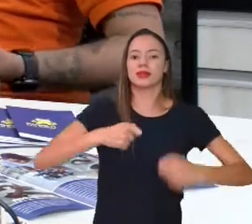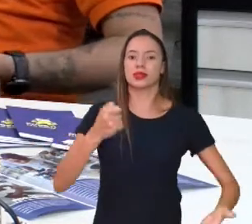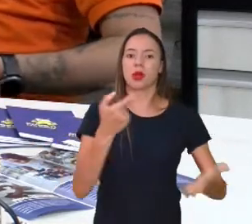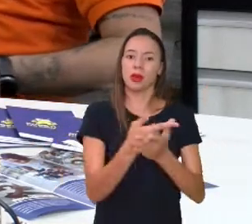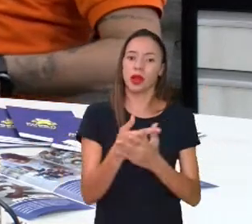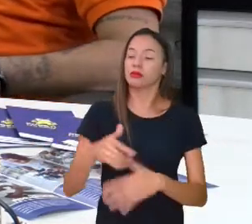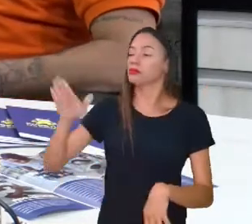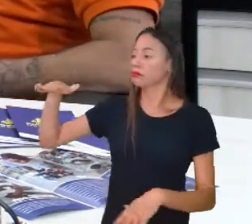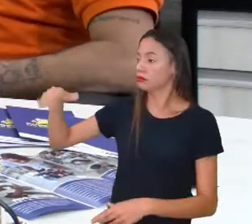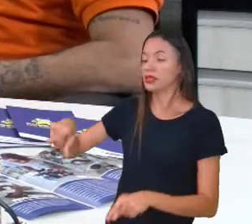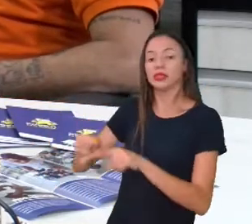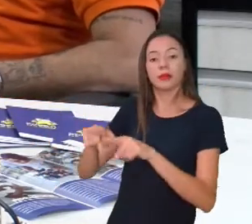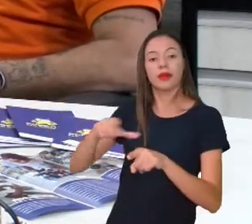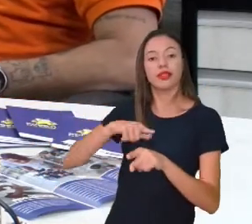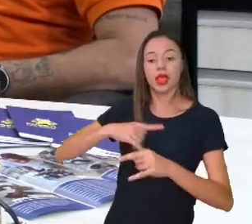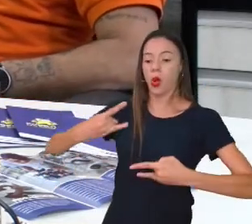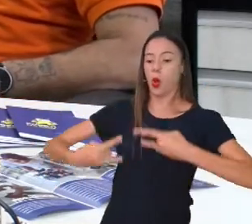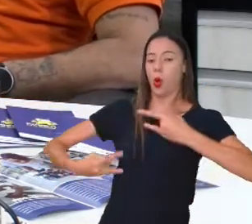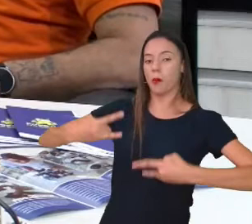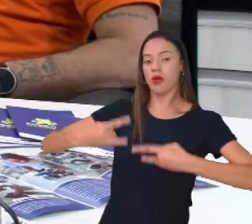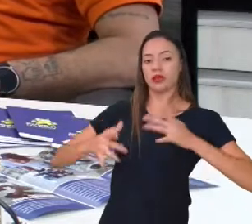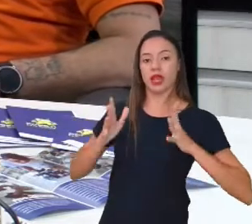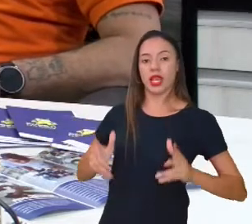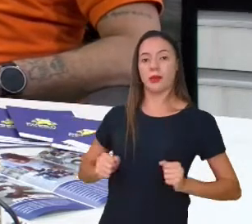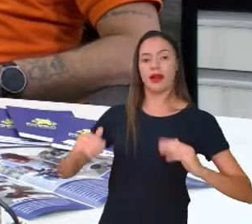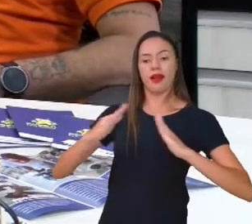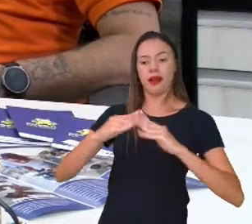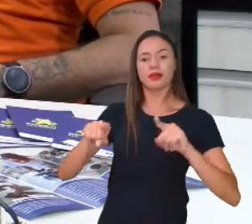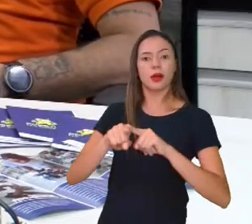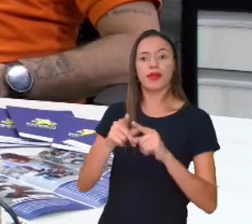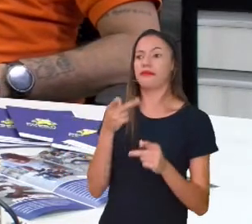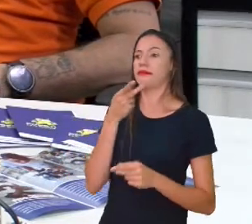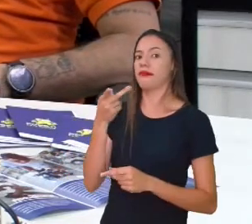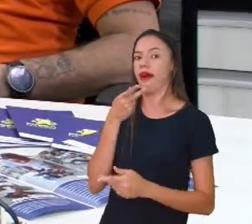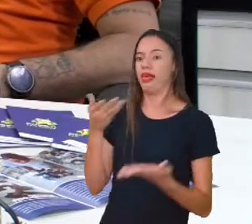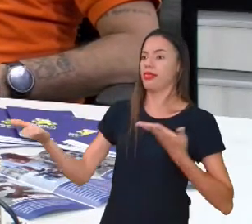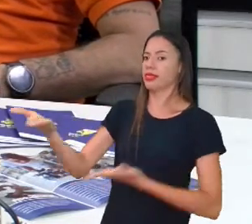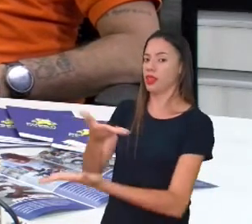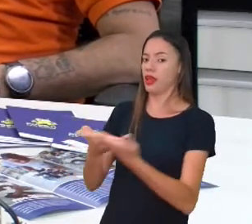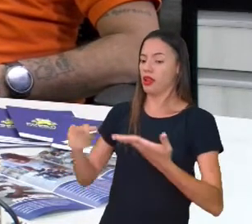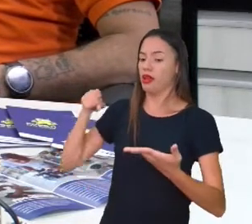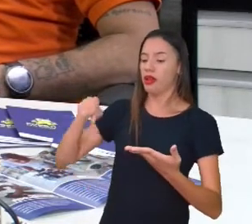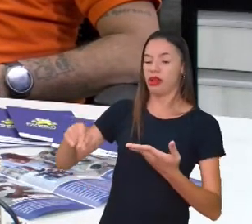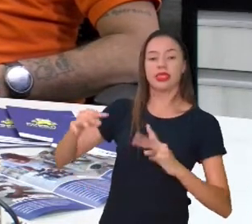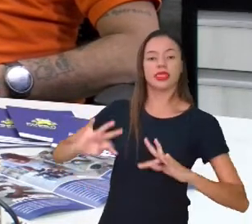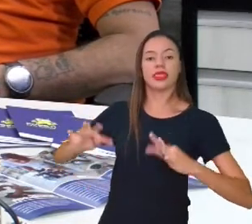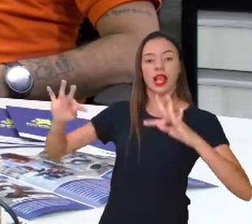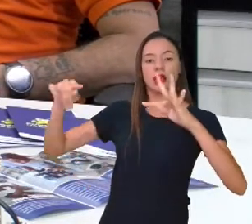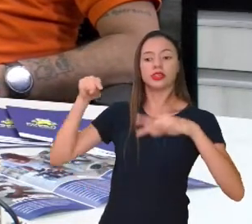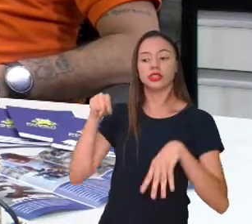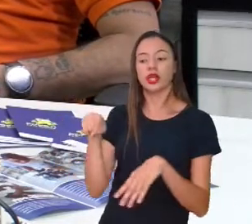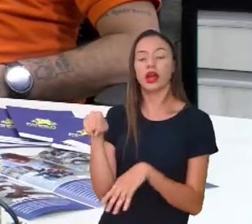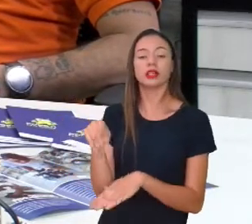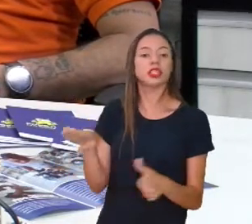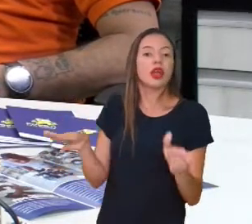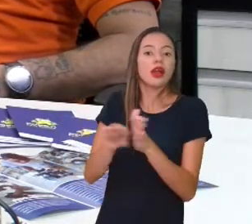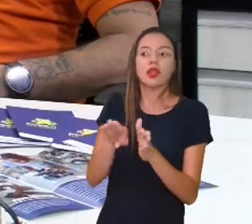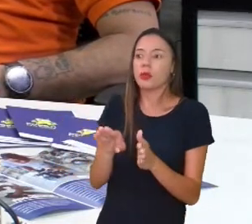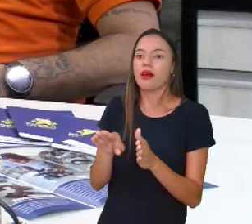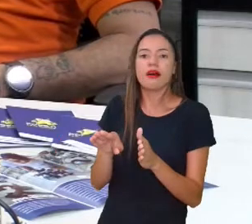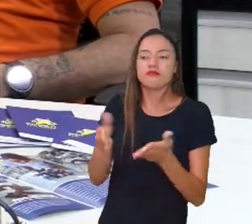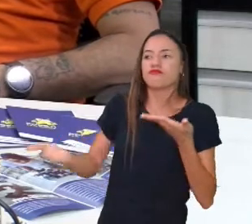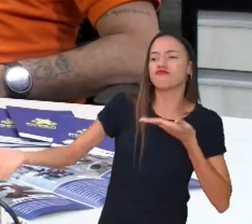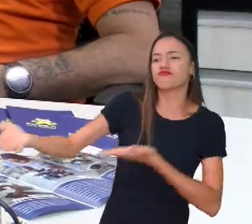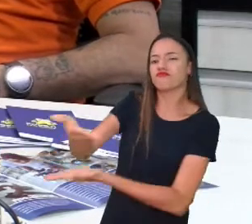interessante, porque ele fala, ele né, interage. Então, essa tecnologia vindo aí para interagir,